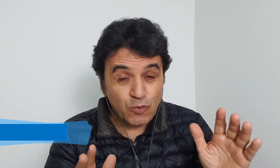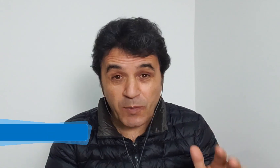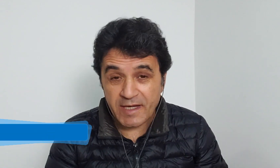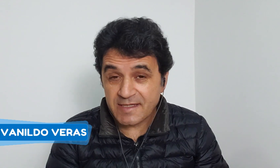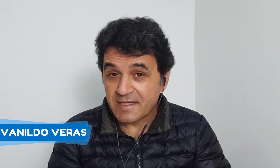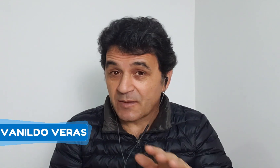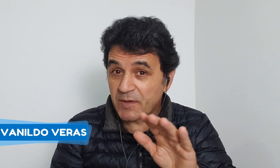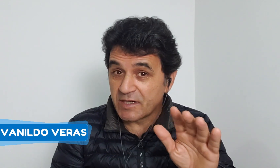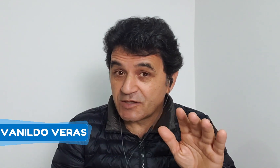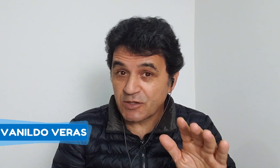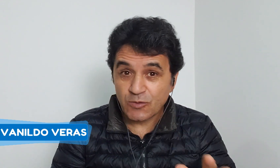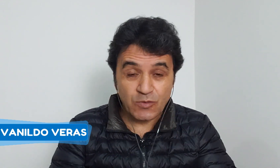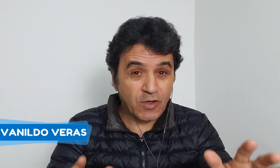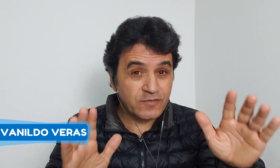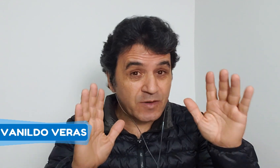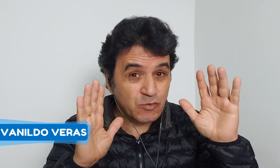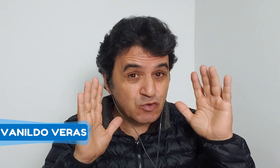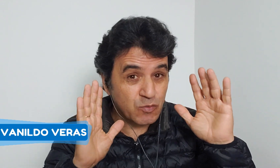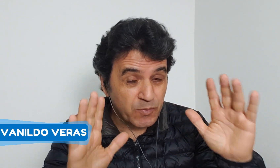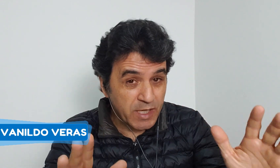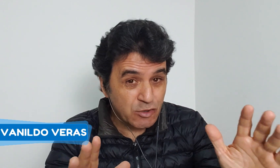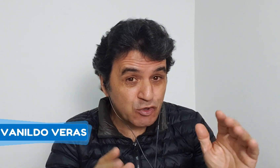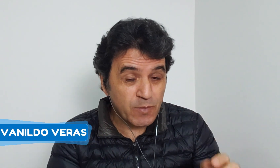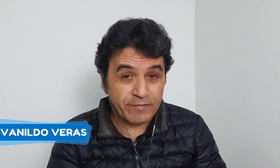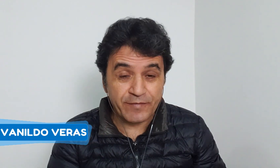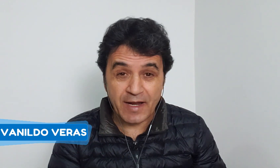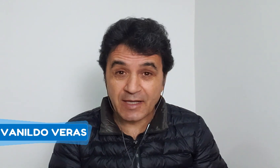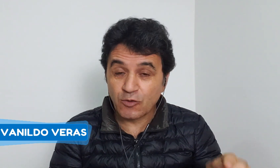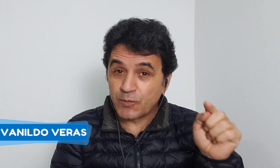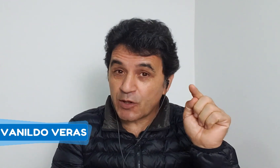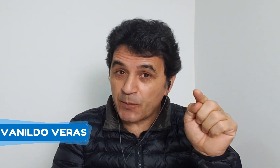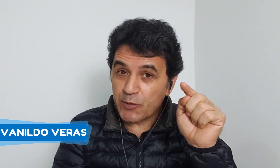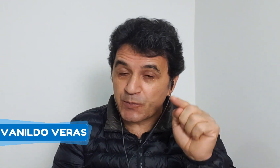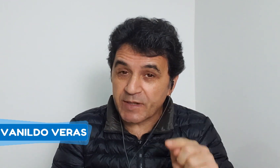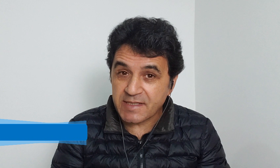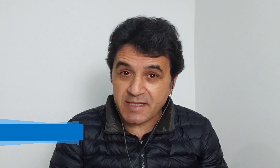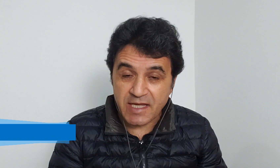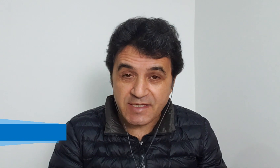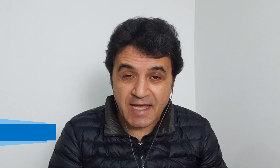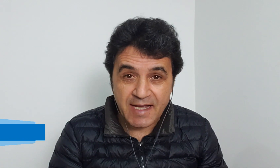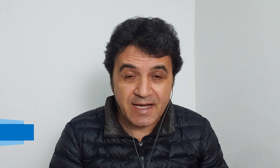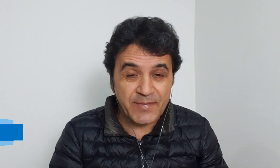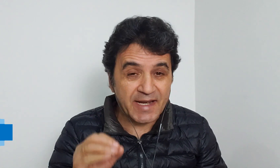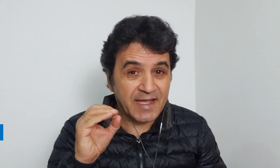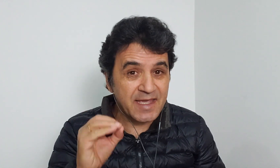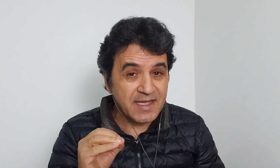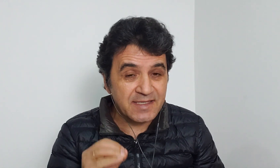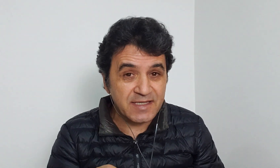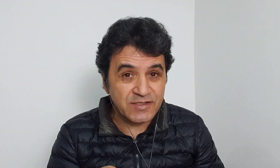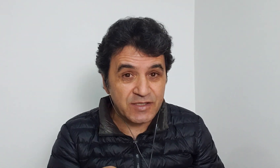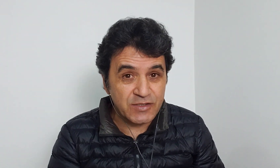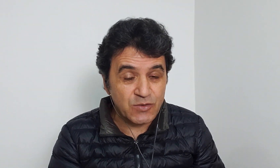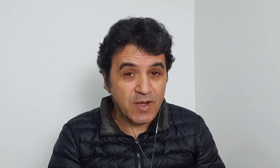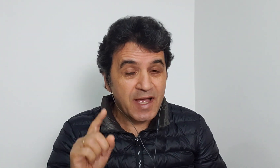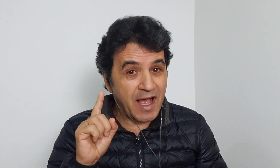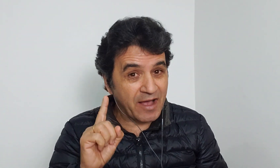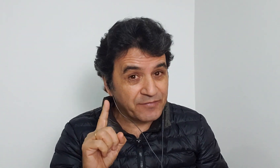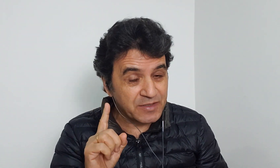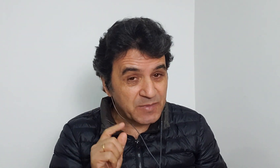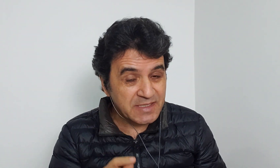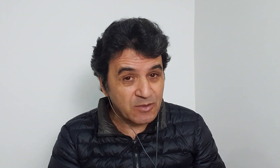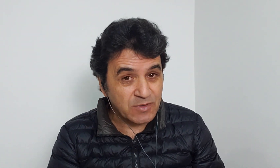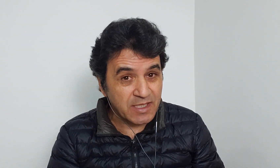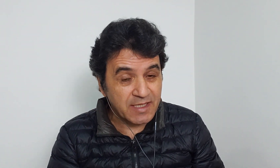Quando tudo parecia perdido, nós vimos no meio de uma fala do próprio presidente da Câmara em exercício